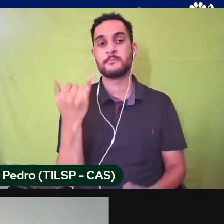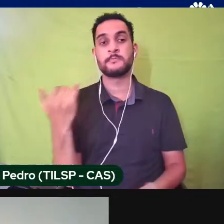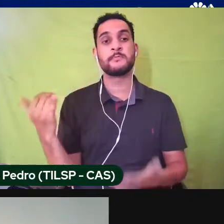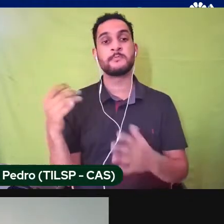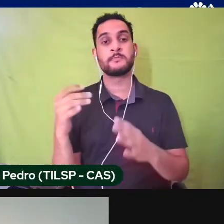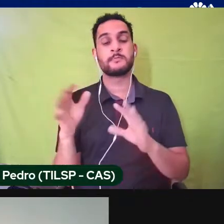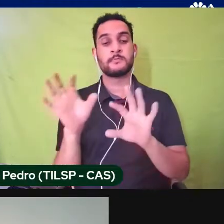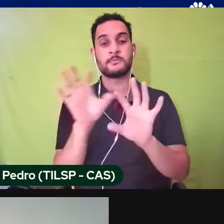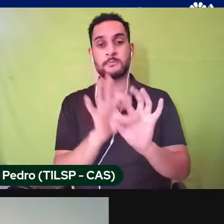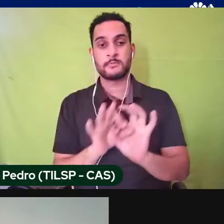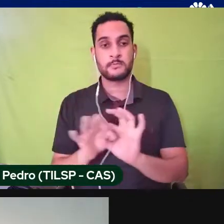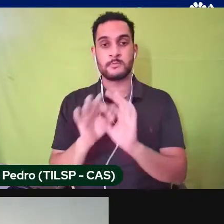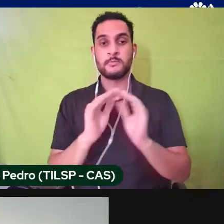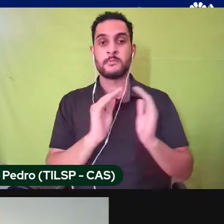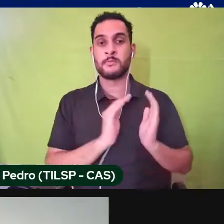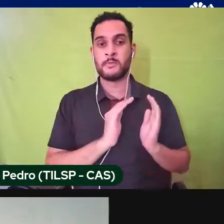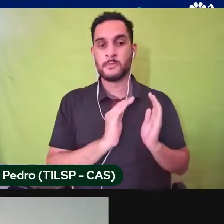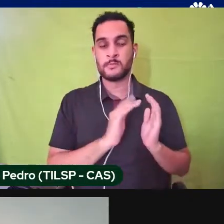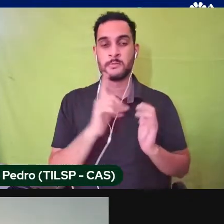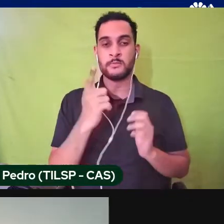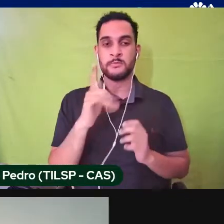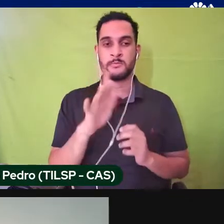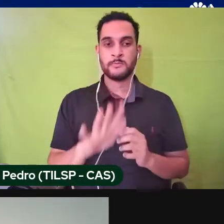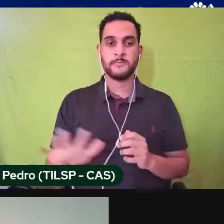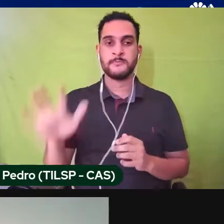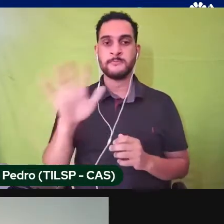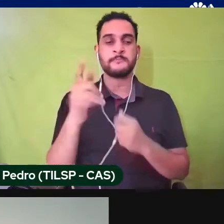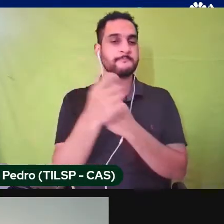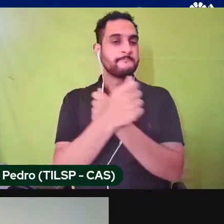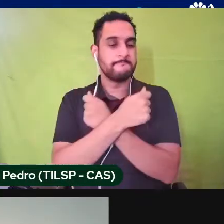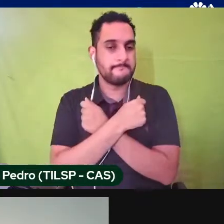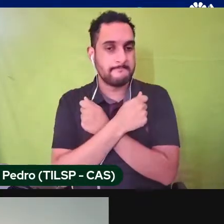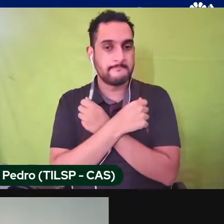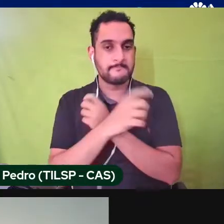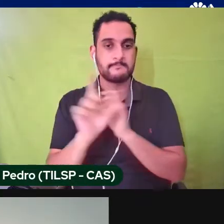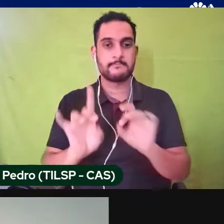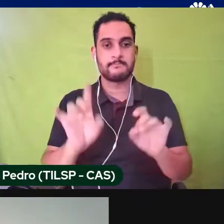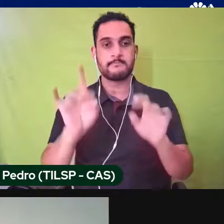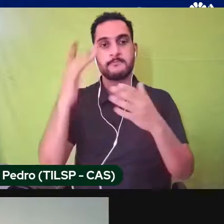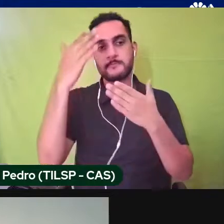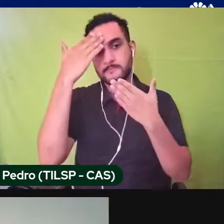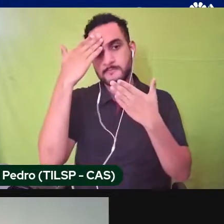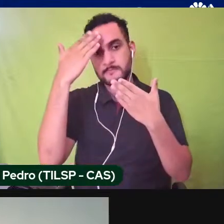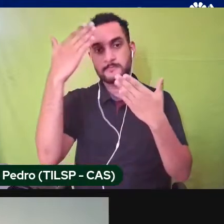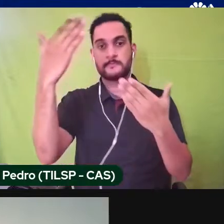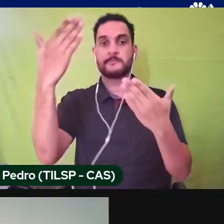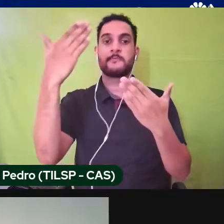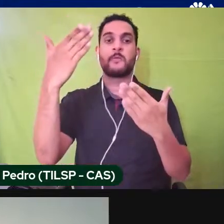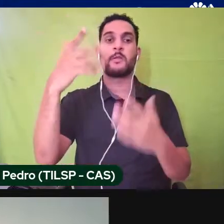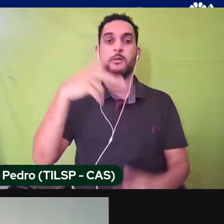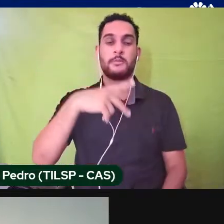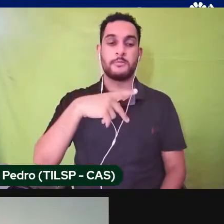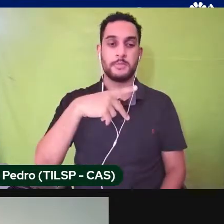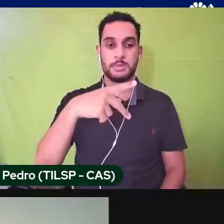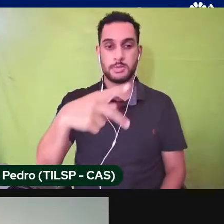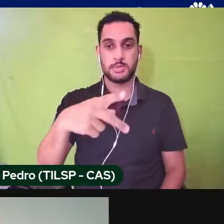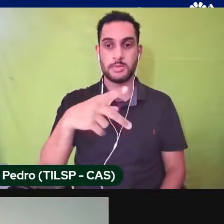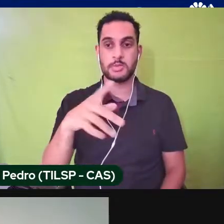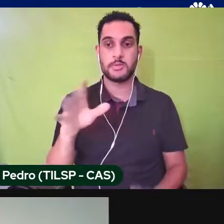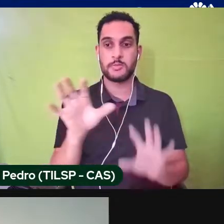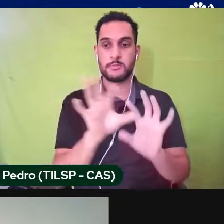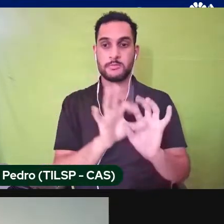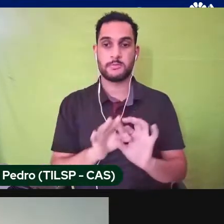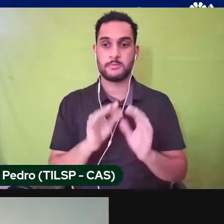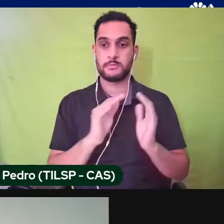do Estado de Goiás. Um abraço especial e agradecimento à nossa querida presidente da Federação das APAES